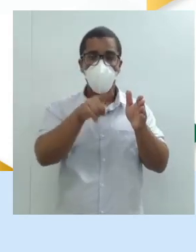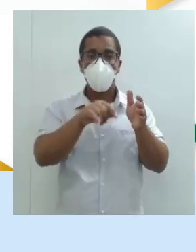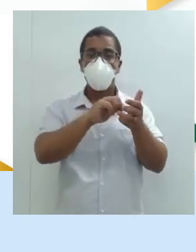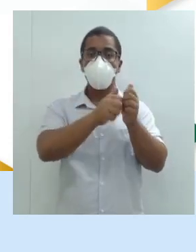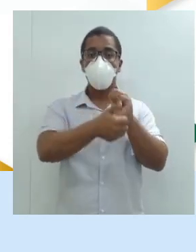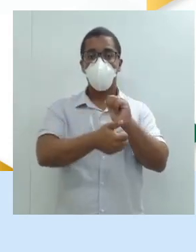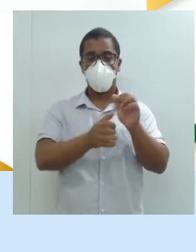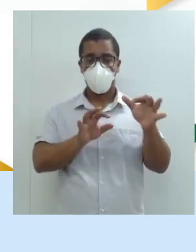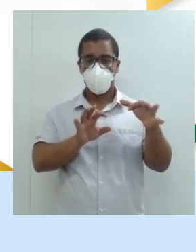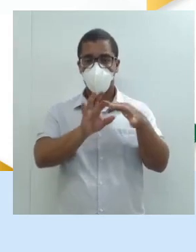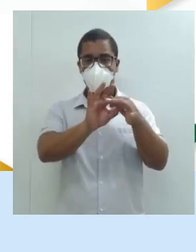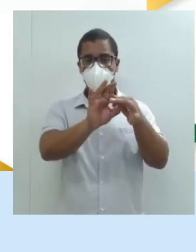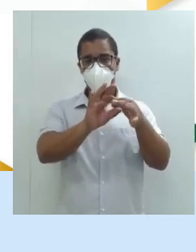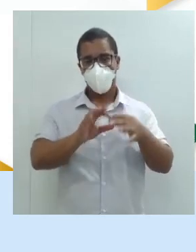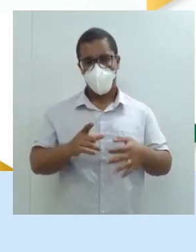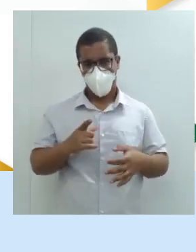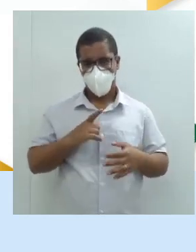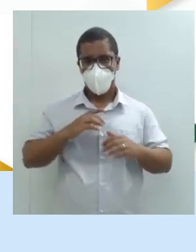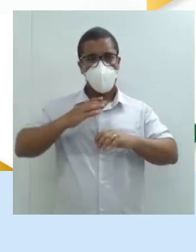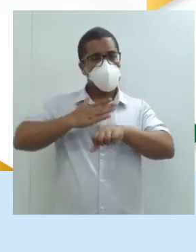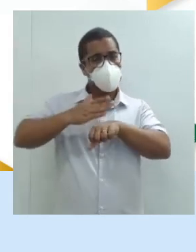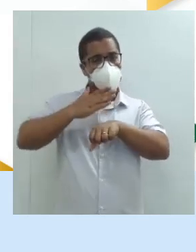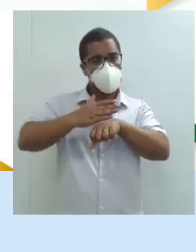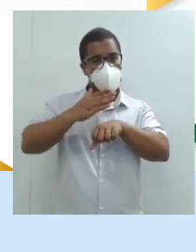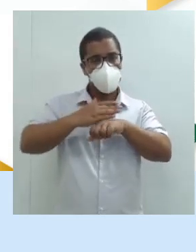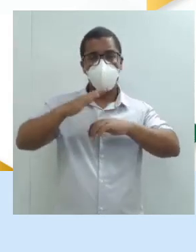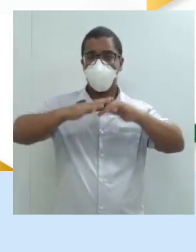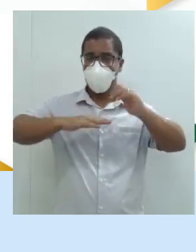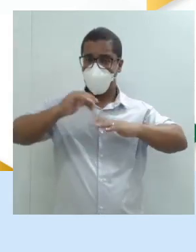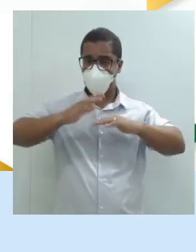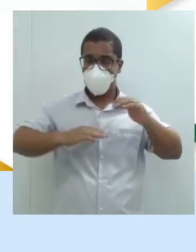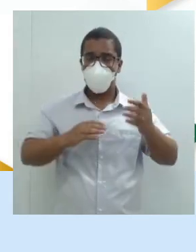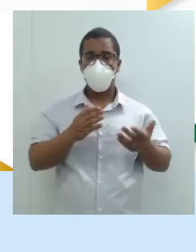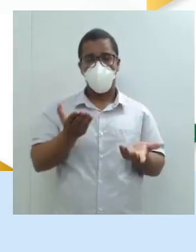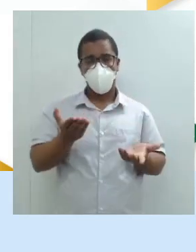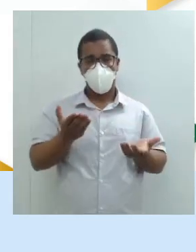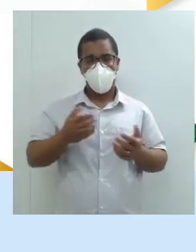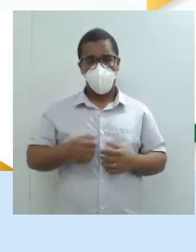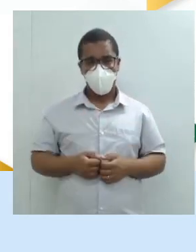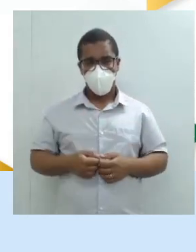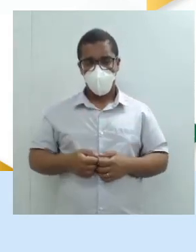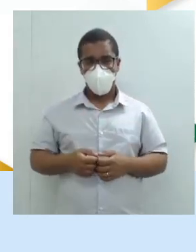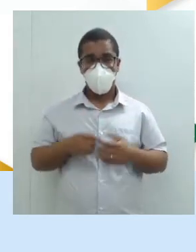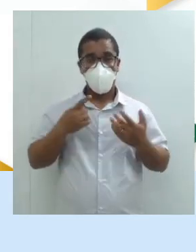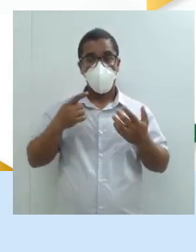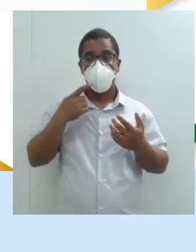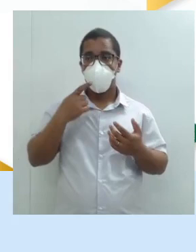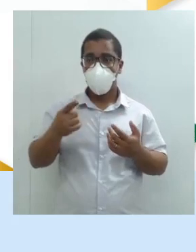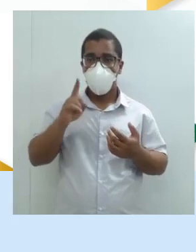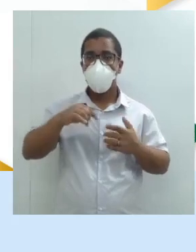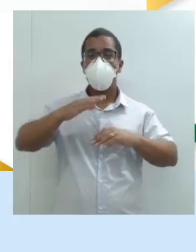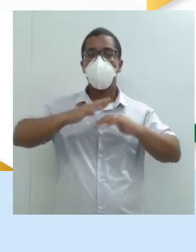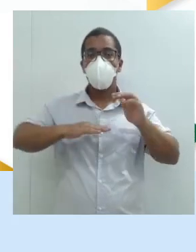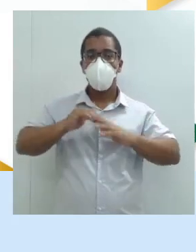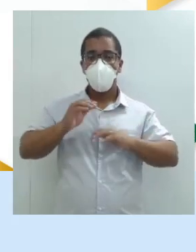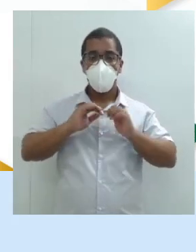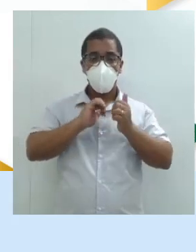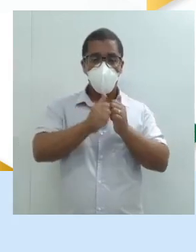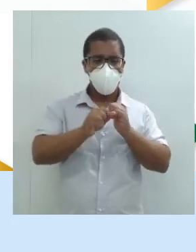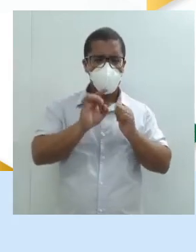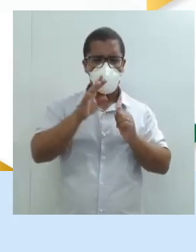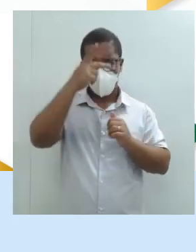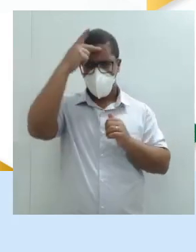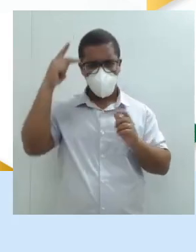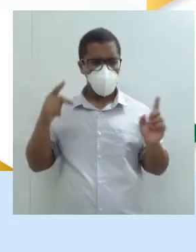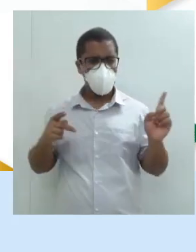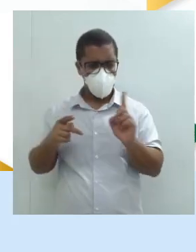diretamente relacionada à prática esportiva, tá? Então, quando a gente fala aqui profissional do esporte, não é somente o